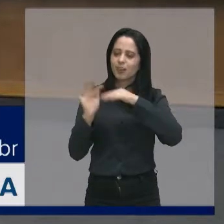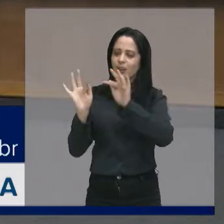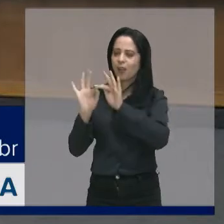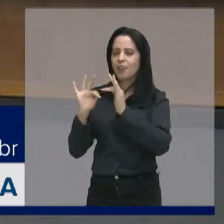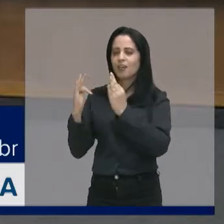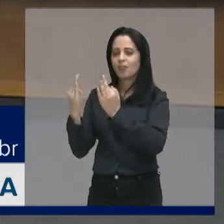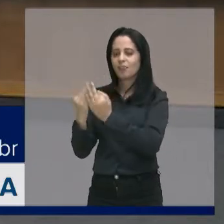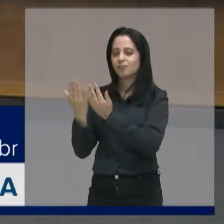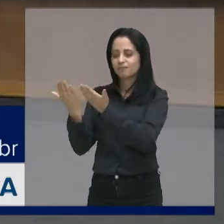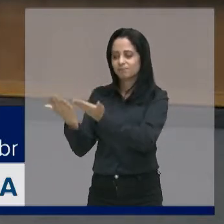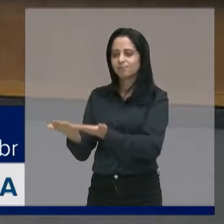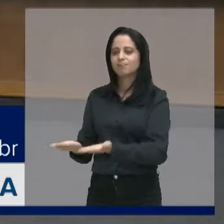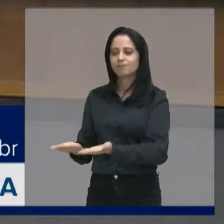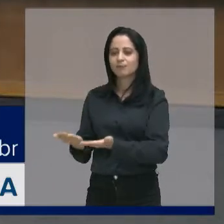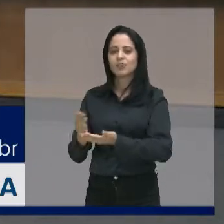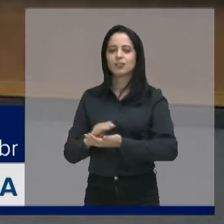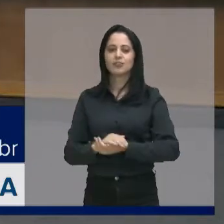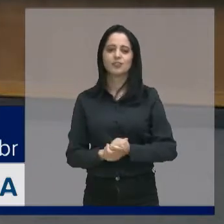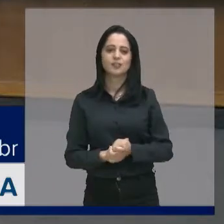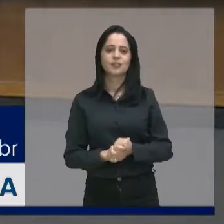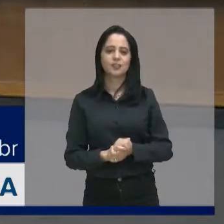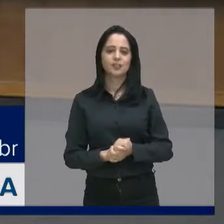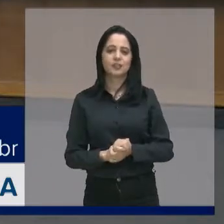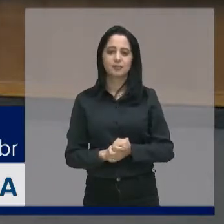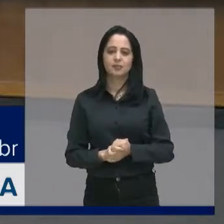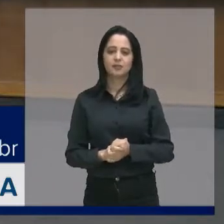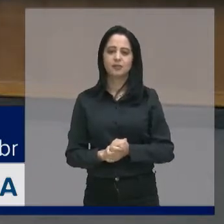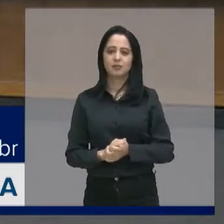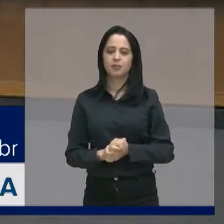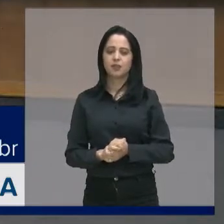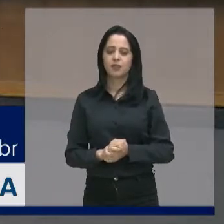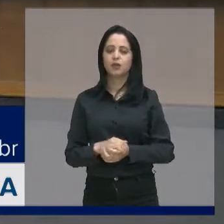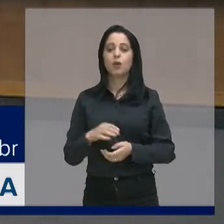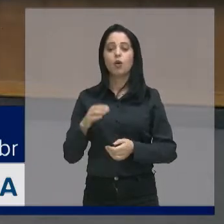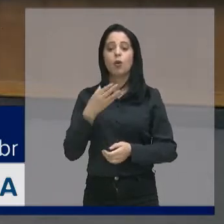Alemão, que foi um companheiro, que é um companheiro de luta,